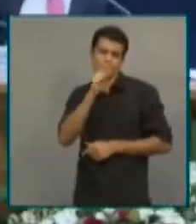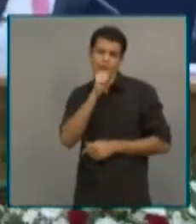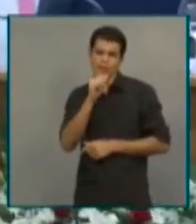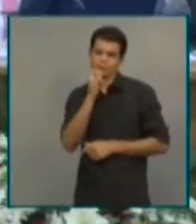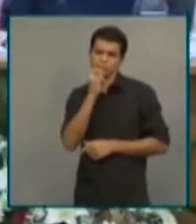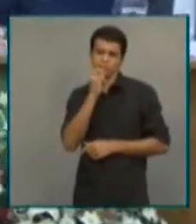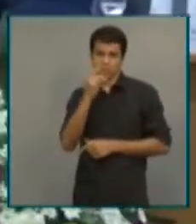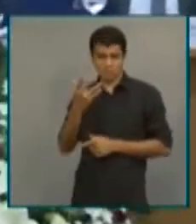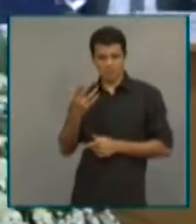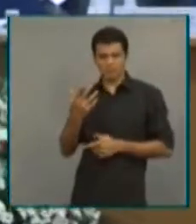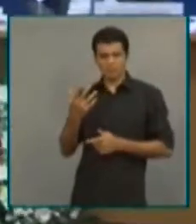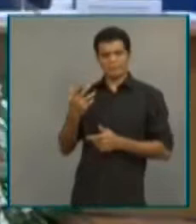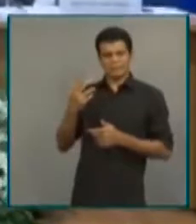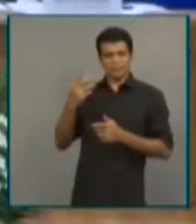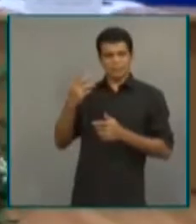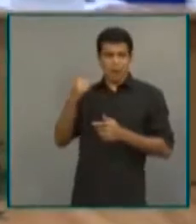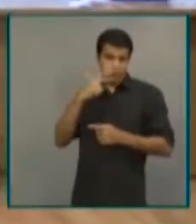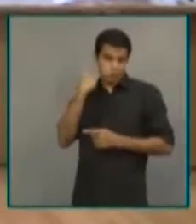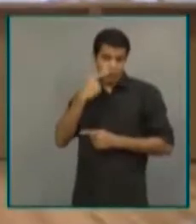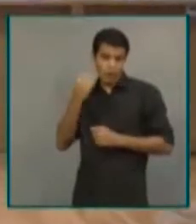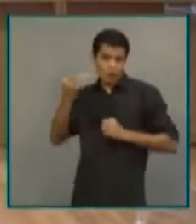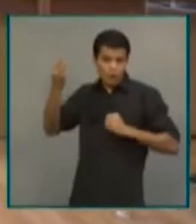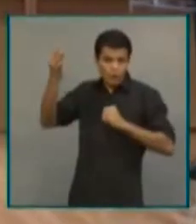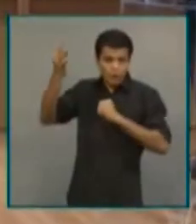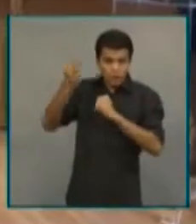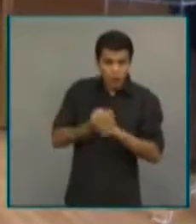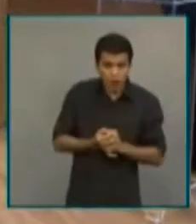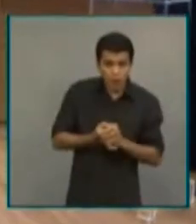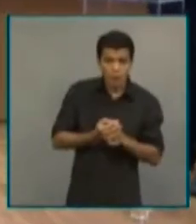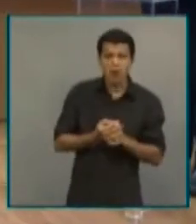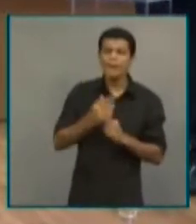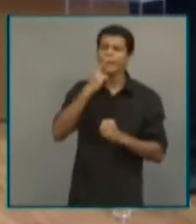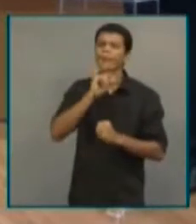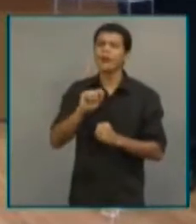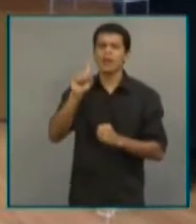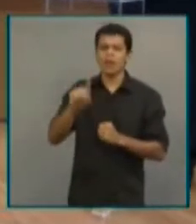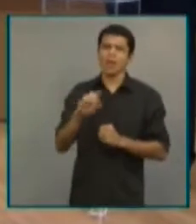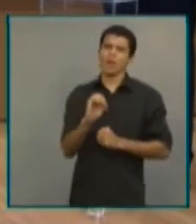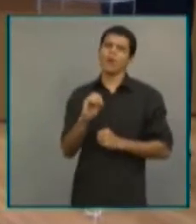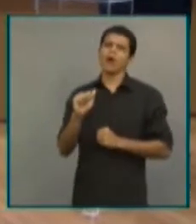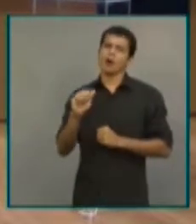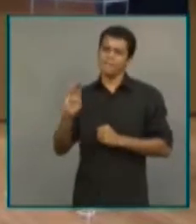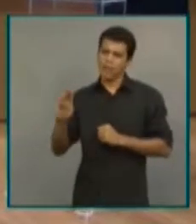esse advogado se forma, é responsabilidade social da OAB Ceará.